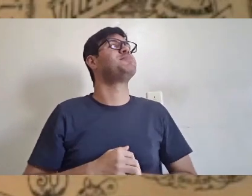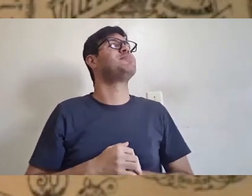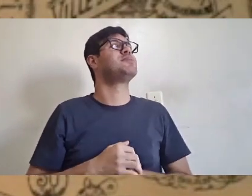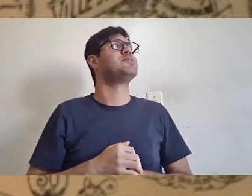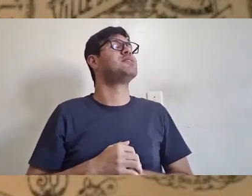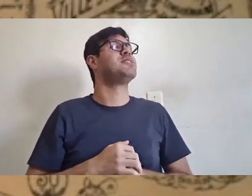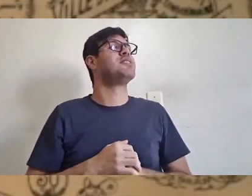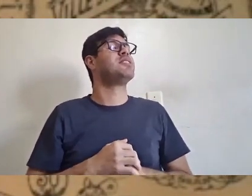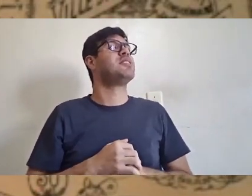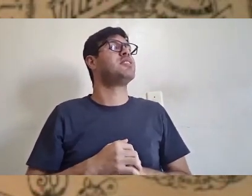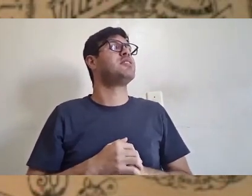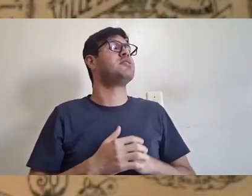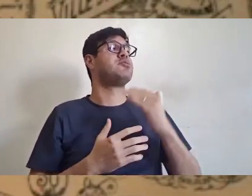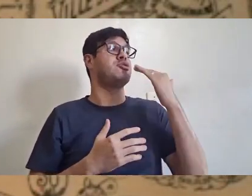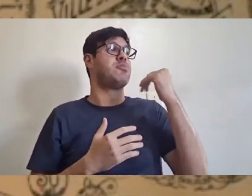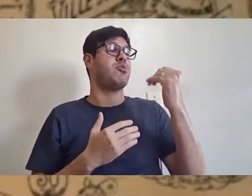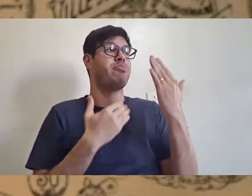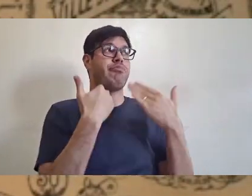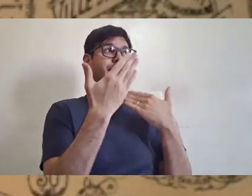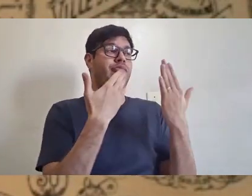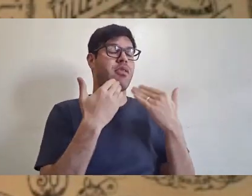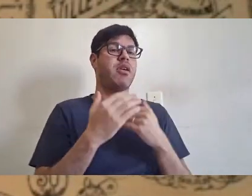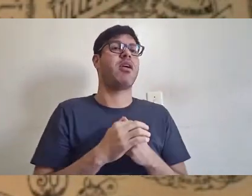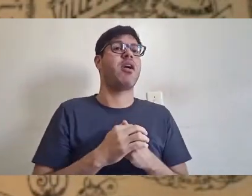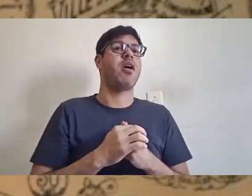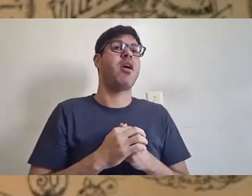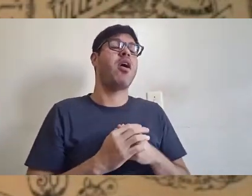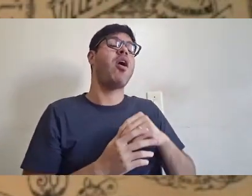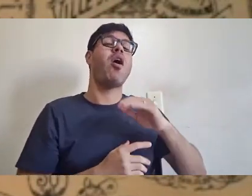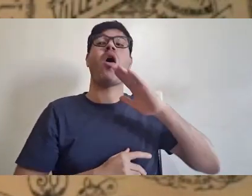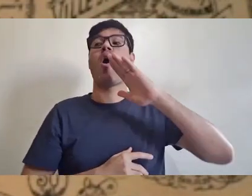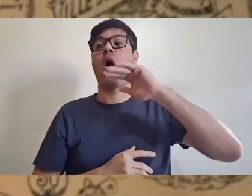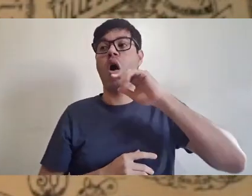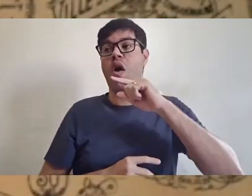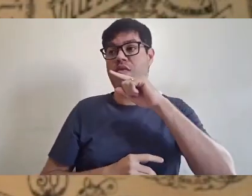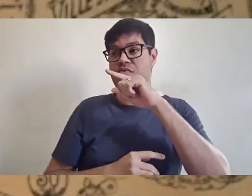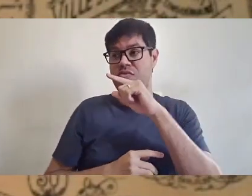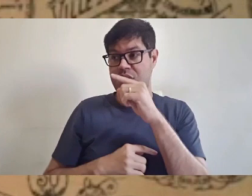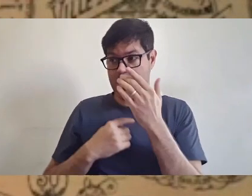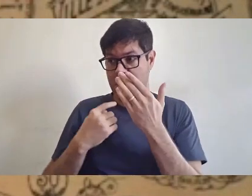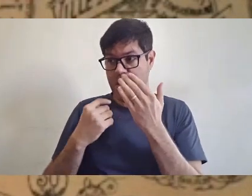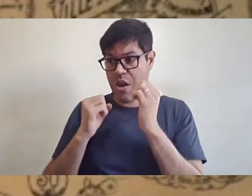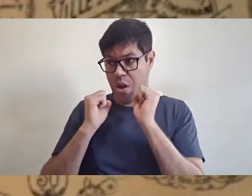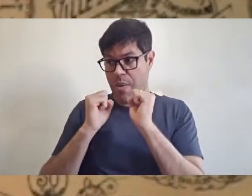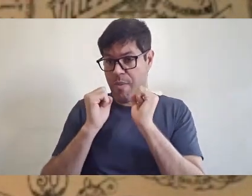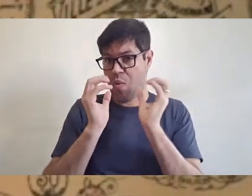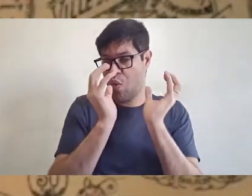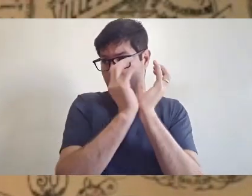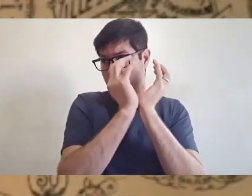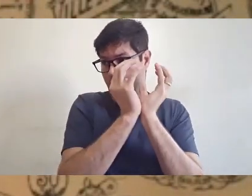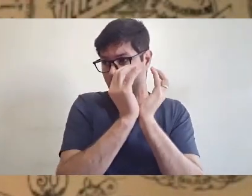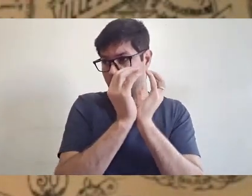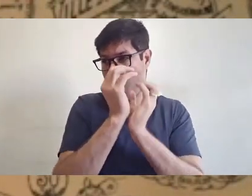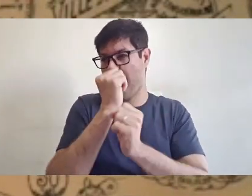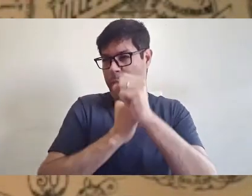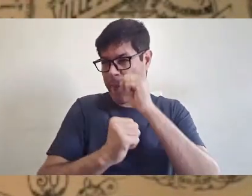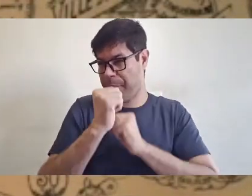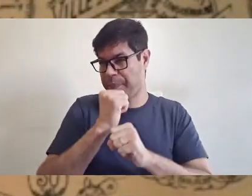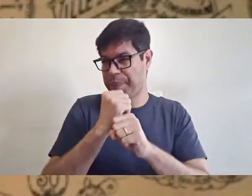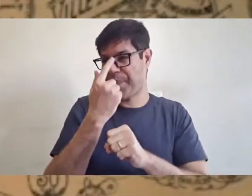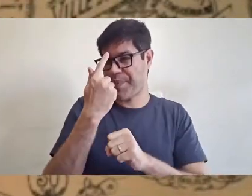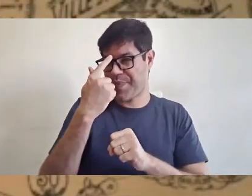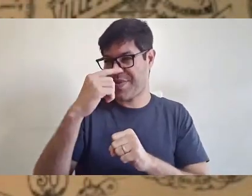me propôs para ir para a Copa de 78 na Argentina. Ocorre que eu já era